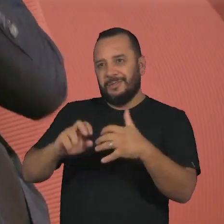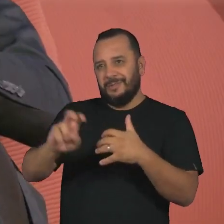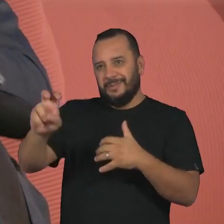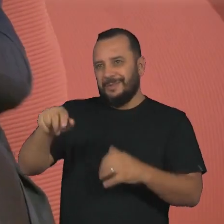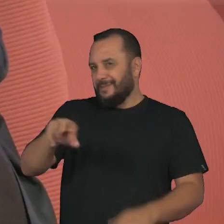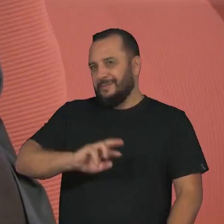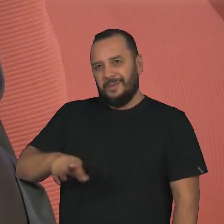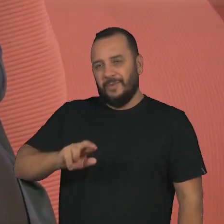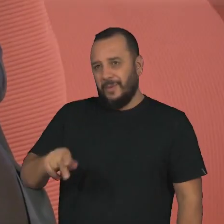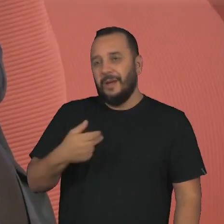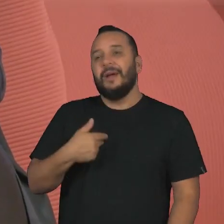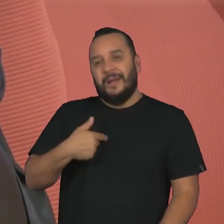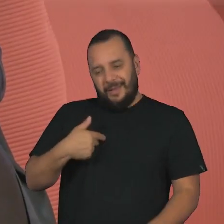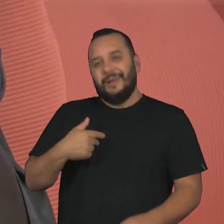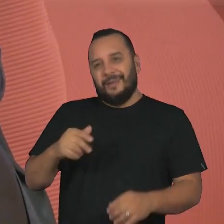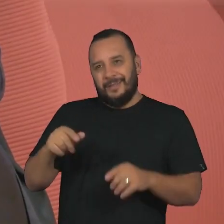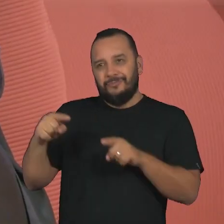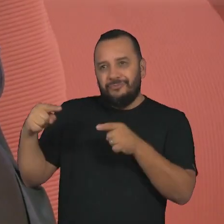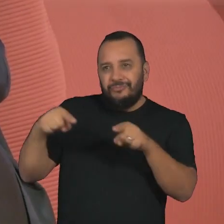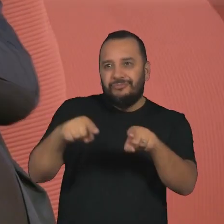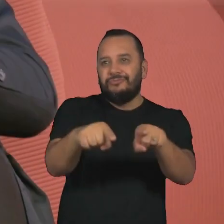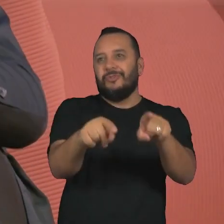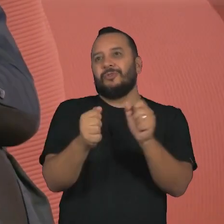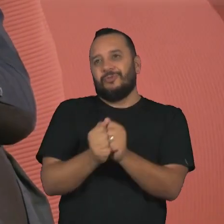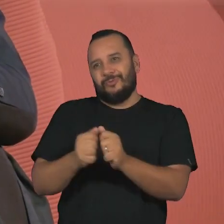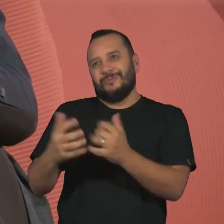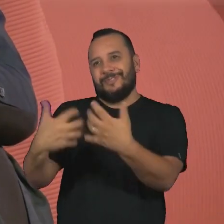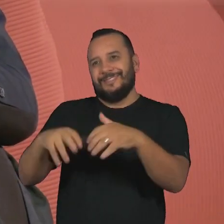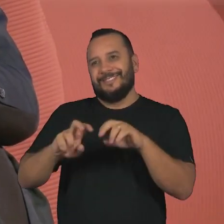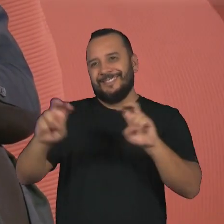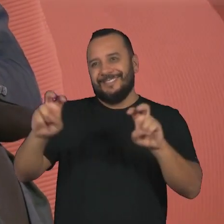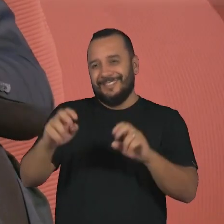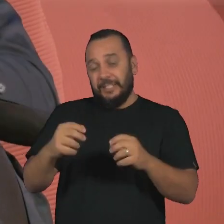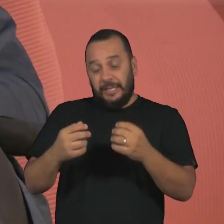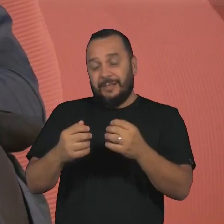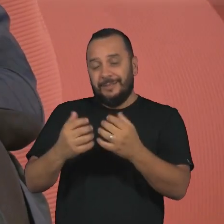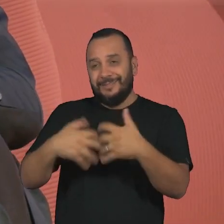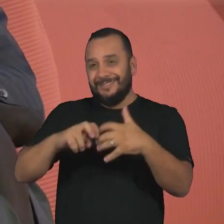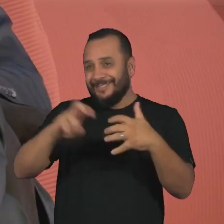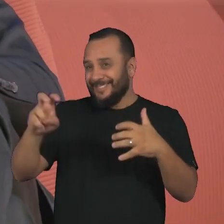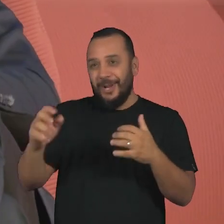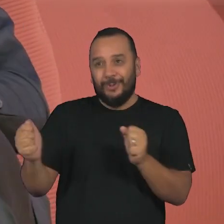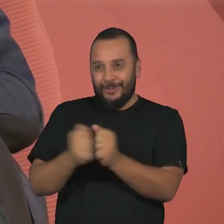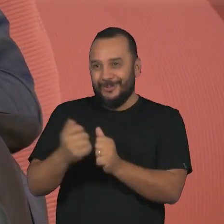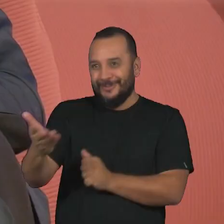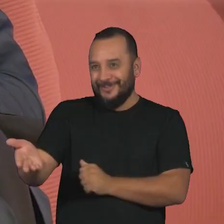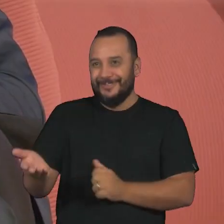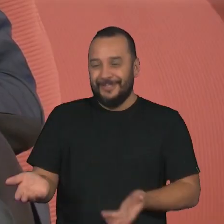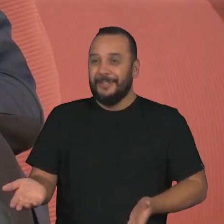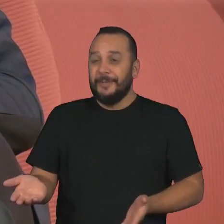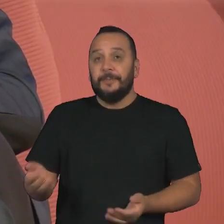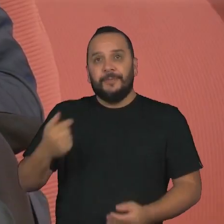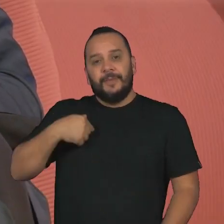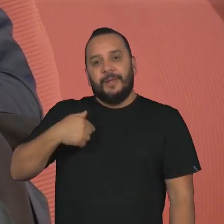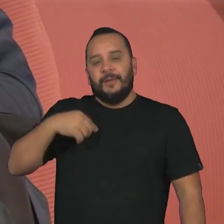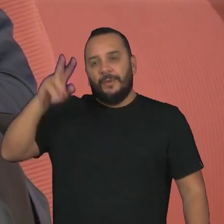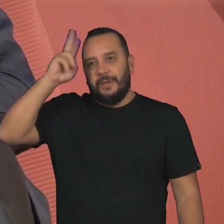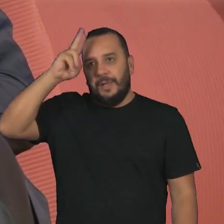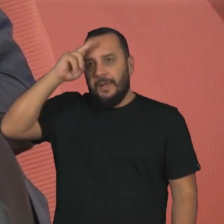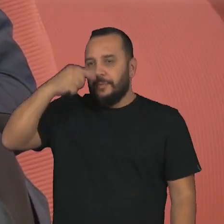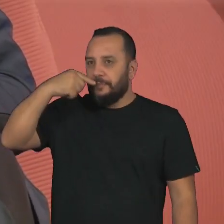para trabalhar junto com ela, né? Então, não tem mais volta, né? E eu acho engraçado, porque outro dia eu vi